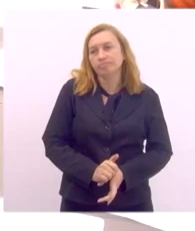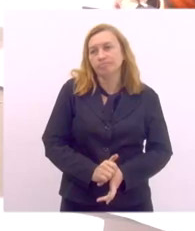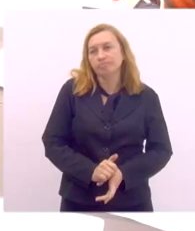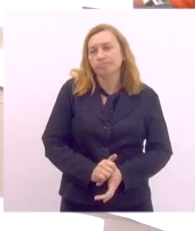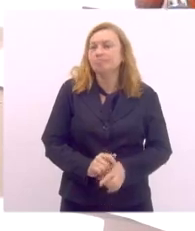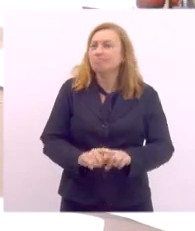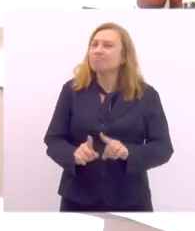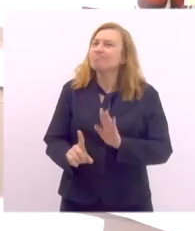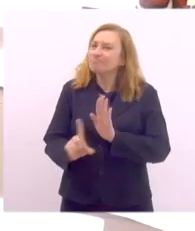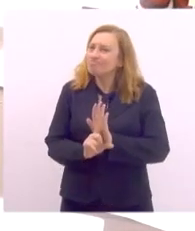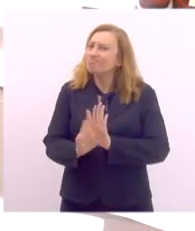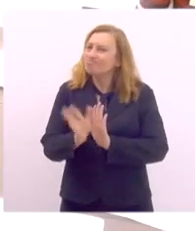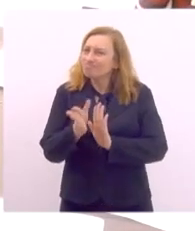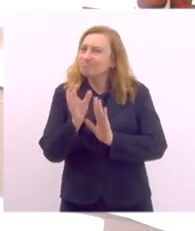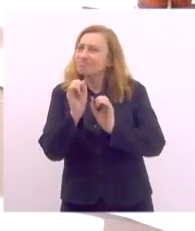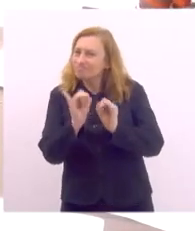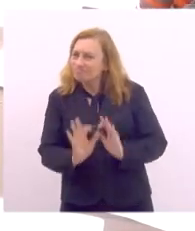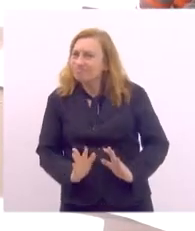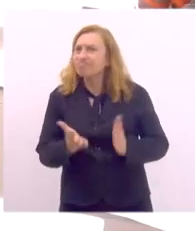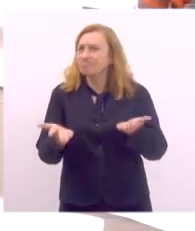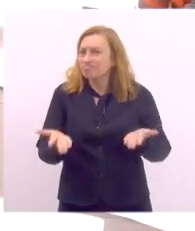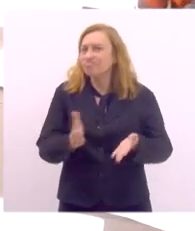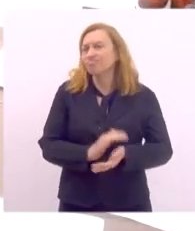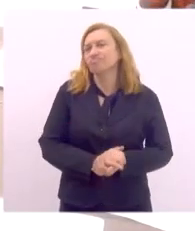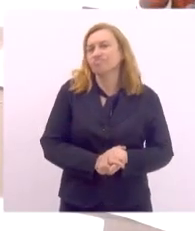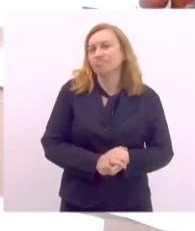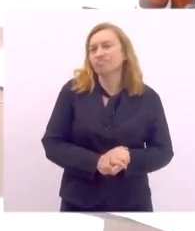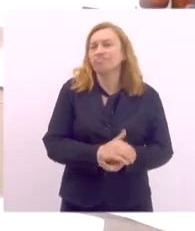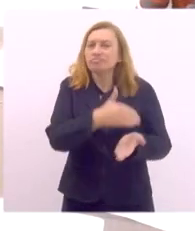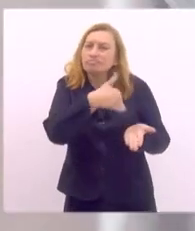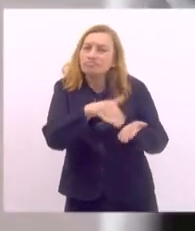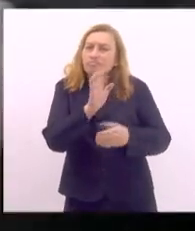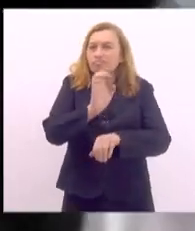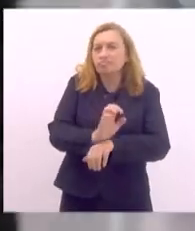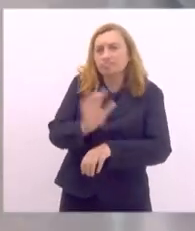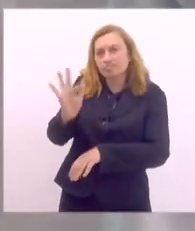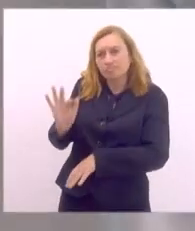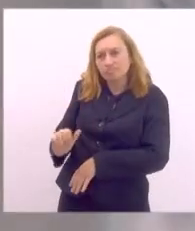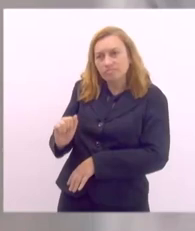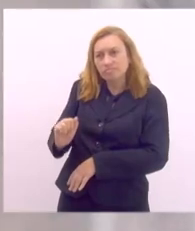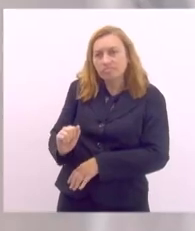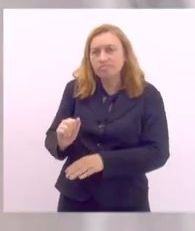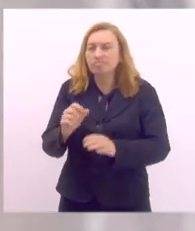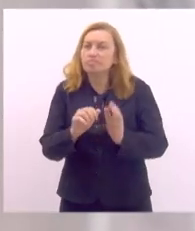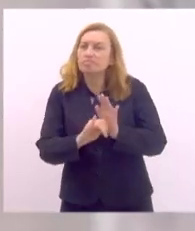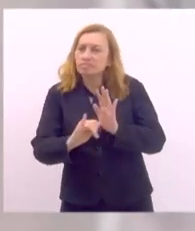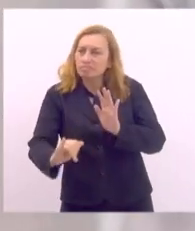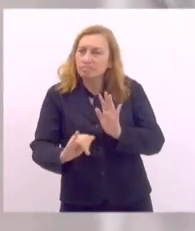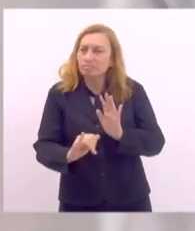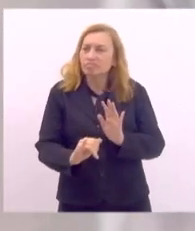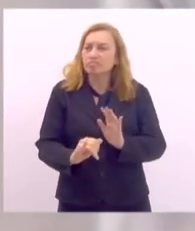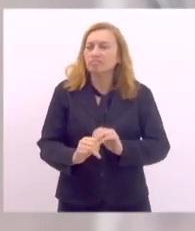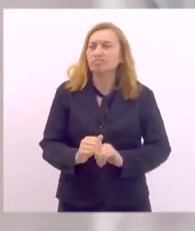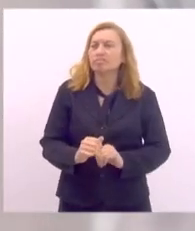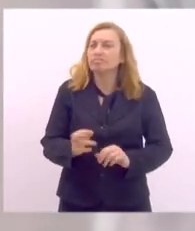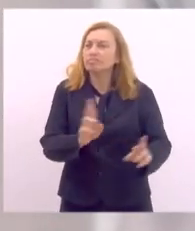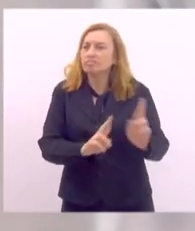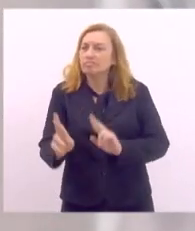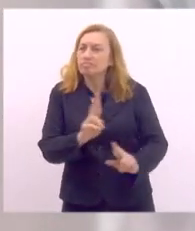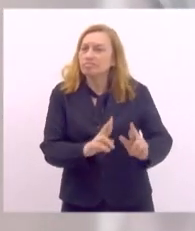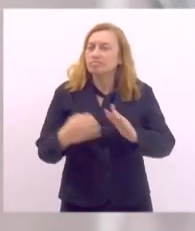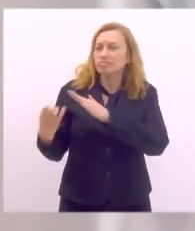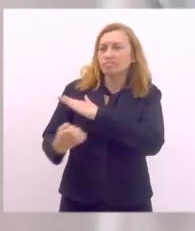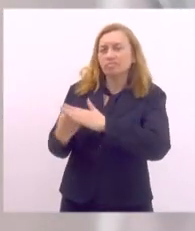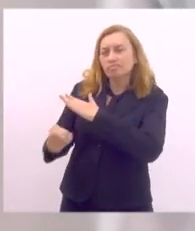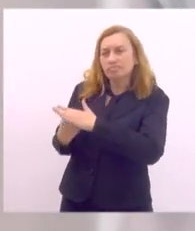Mas a lei já fala disso, olha só. Vamos lá. A Secretaria de Estado de Fazenda deverá publicar no Diário Oficial o seu sítio eletrônico anualmente a relação de empresas beneficiadas